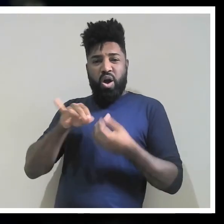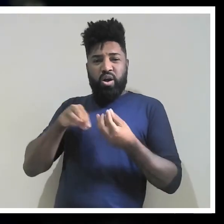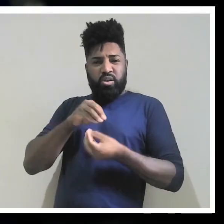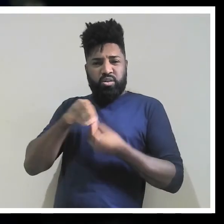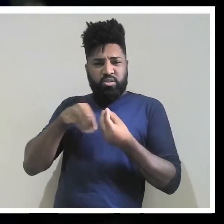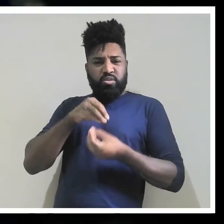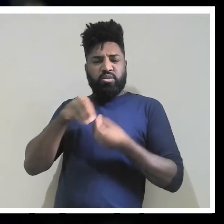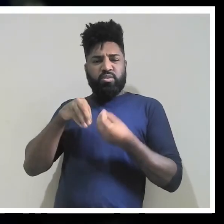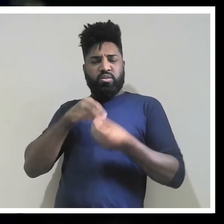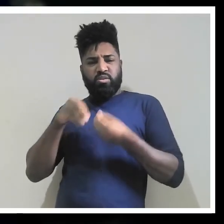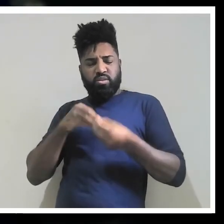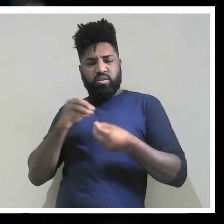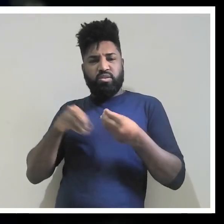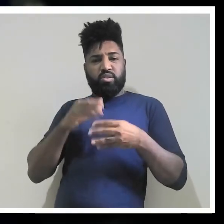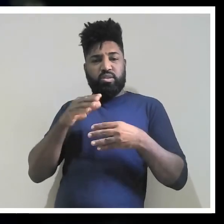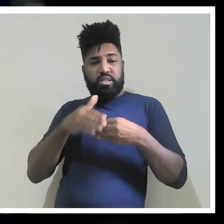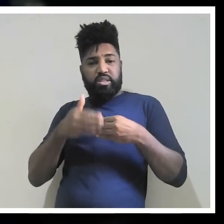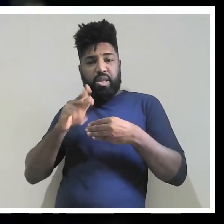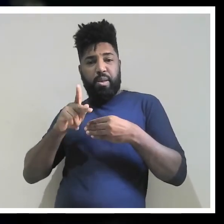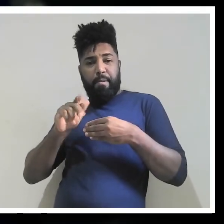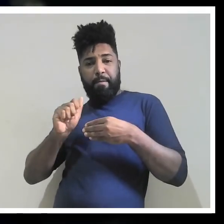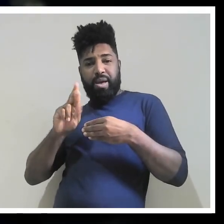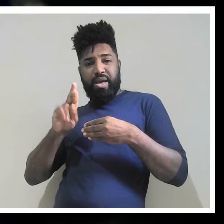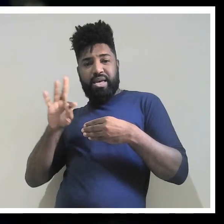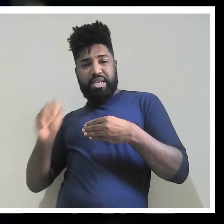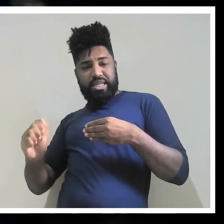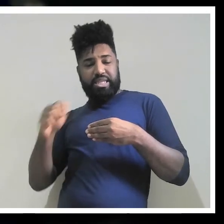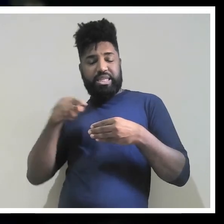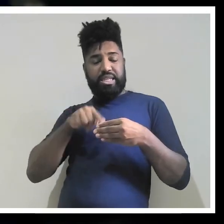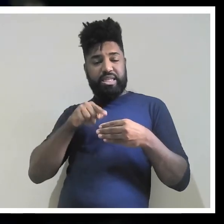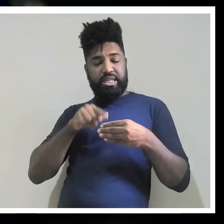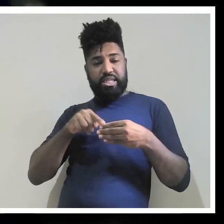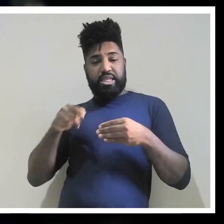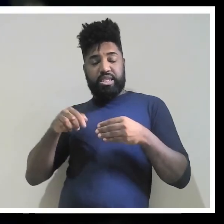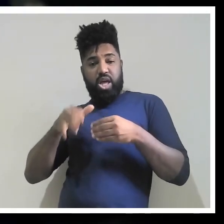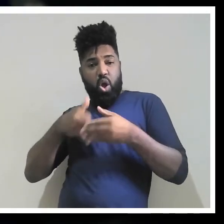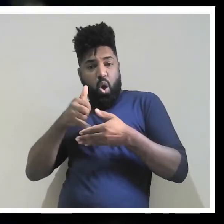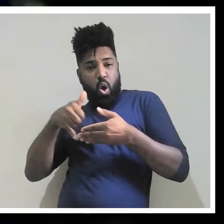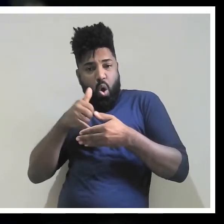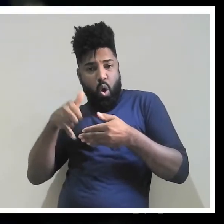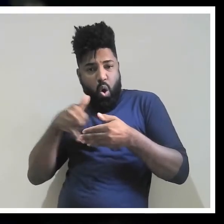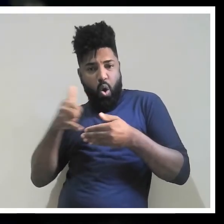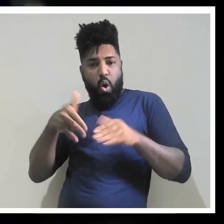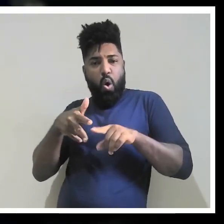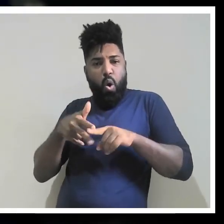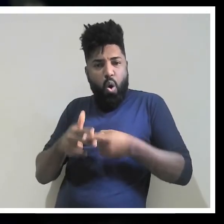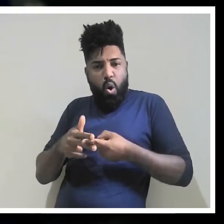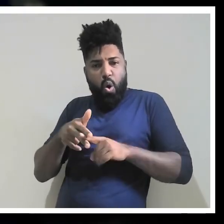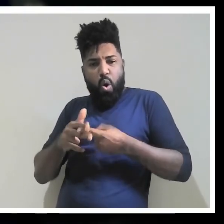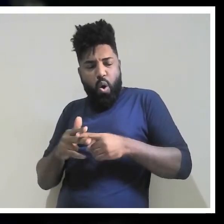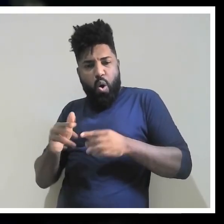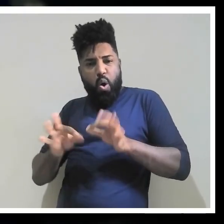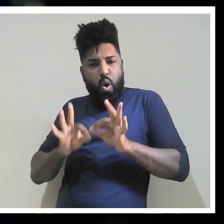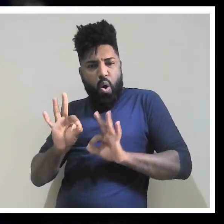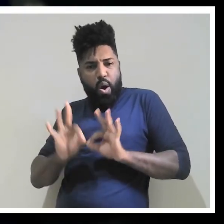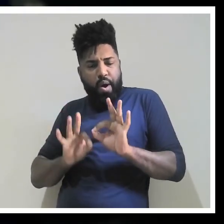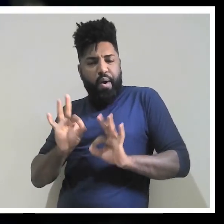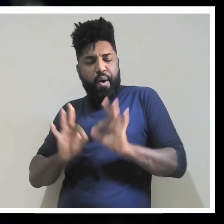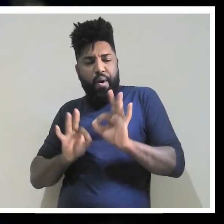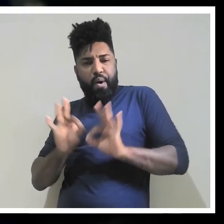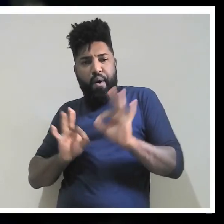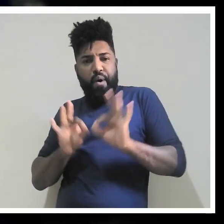próprio cárter de óleo da bomba, eles vão corroendo. Além disso, os eixos, as pecinhas móveis. Então, para evitar esse